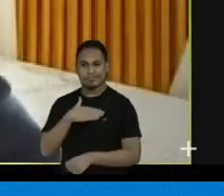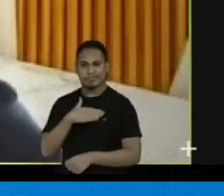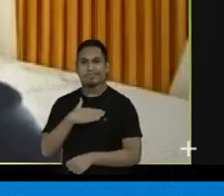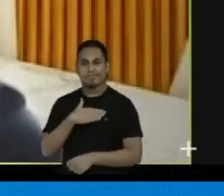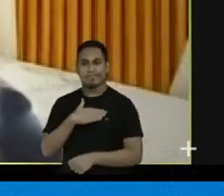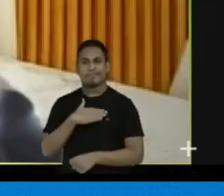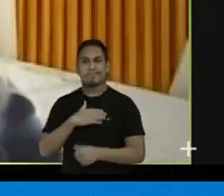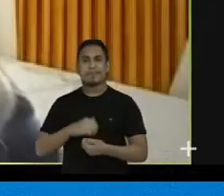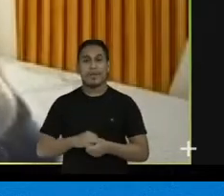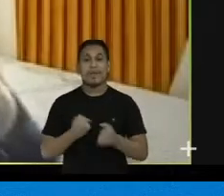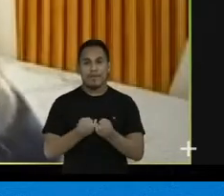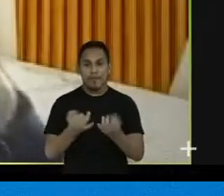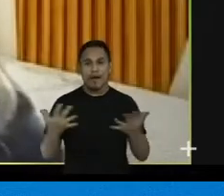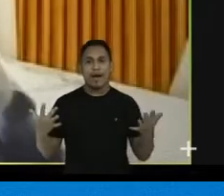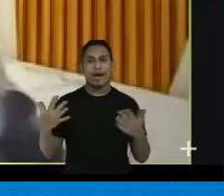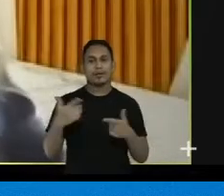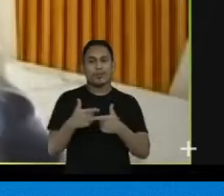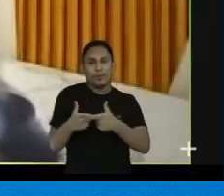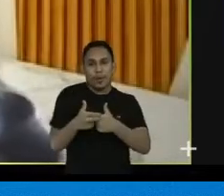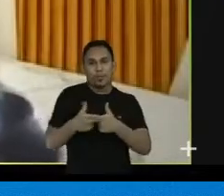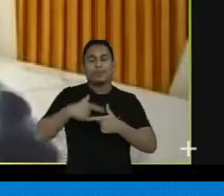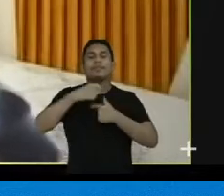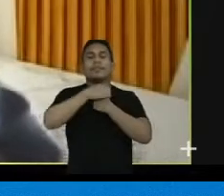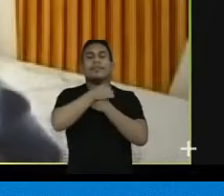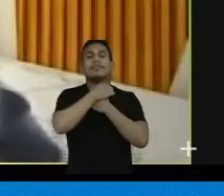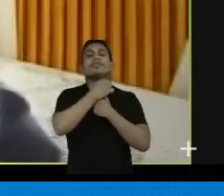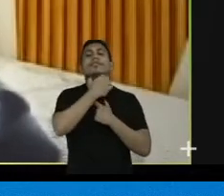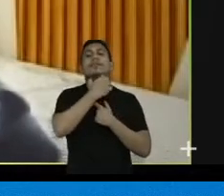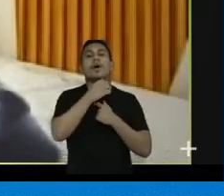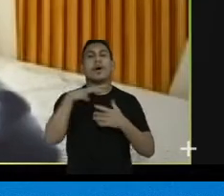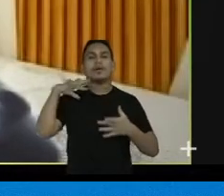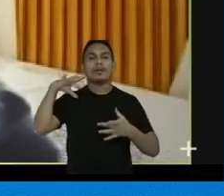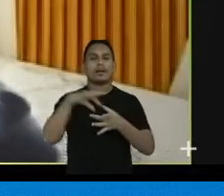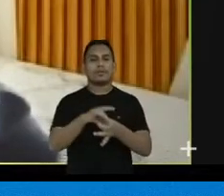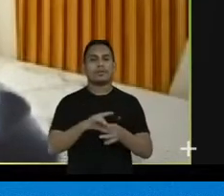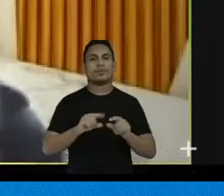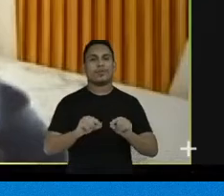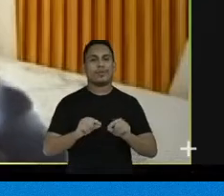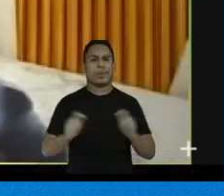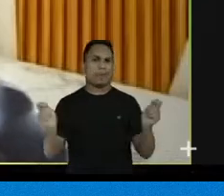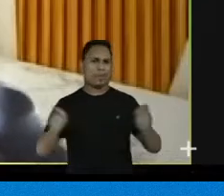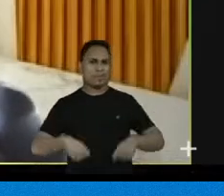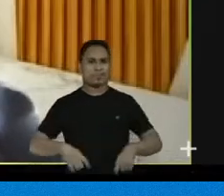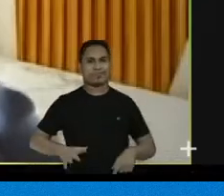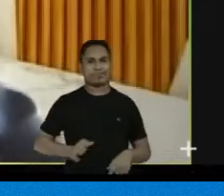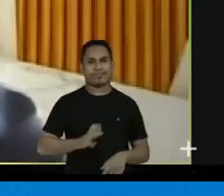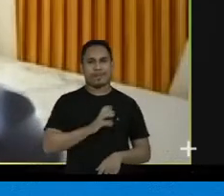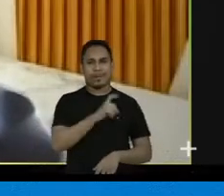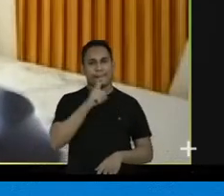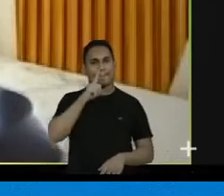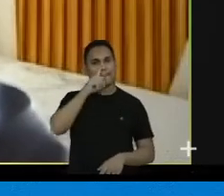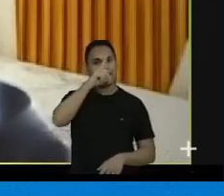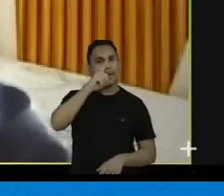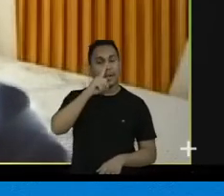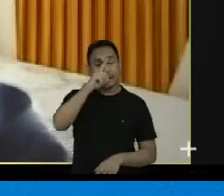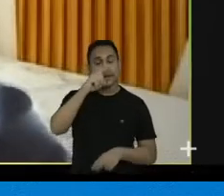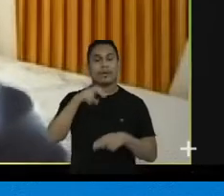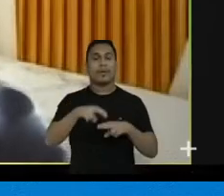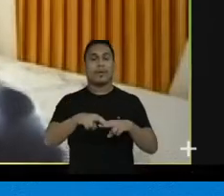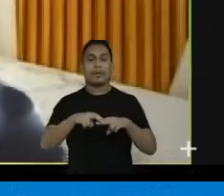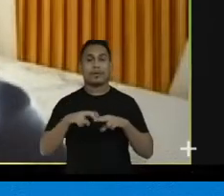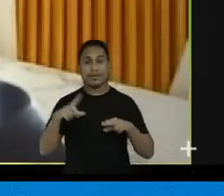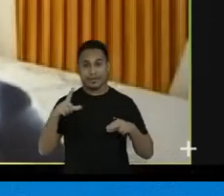tireoide estão associados ao aumento de risco de nódulos e do câncer de mama. Então, existe essa relação